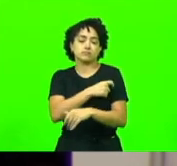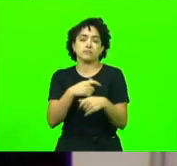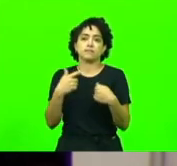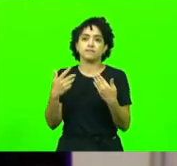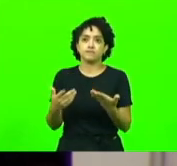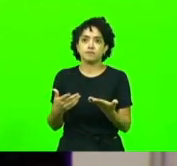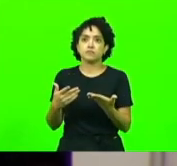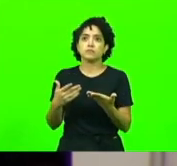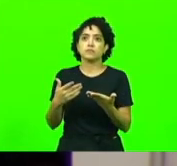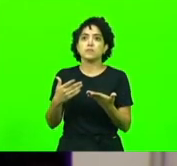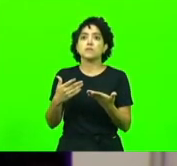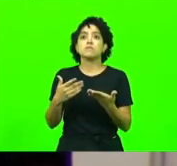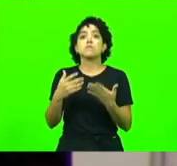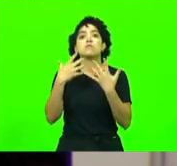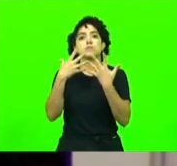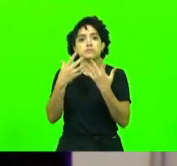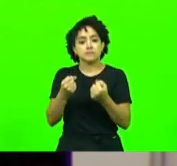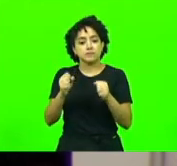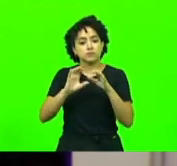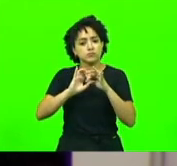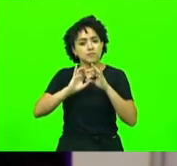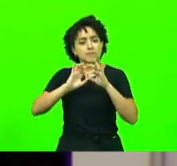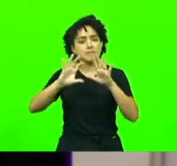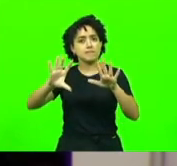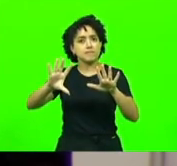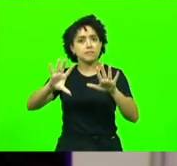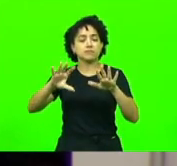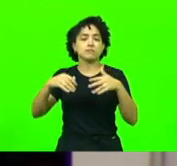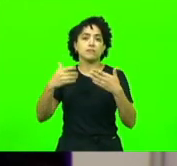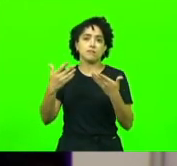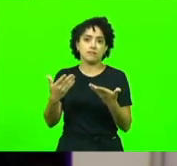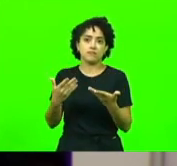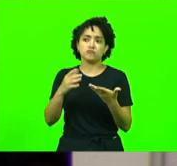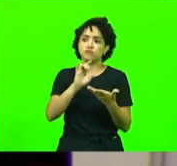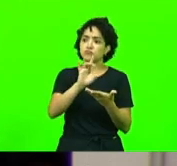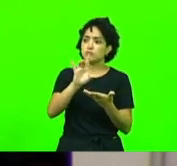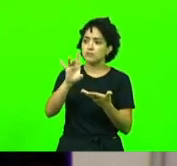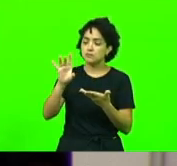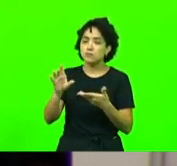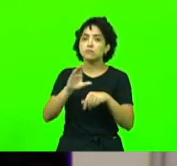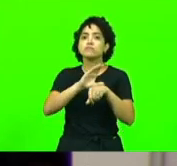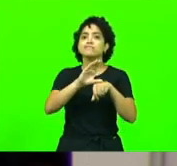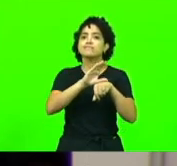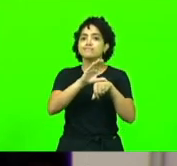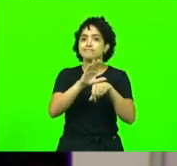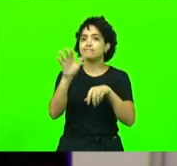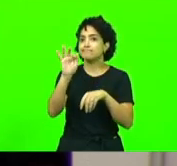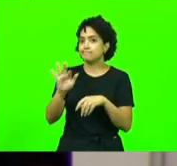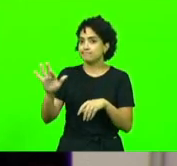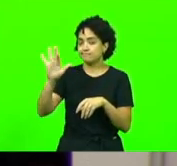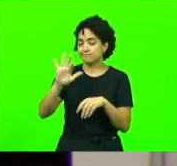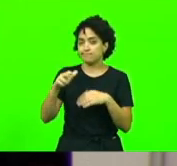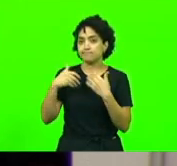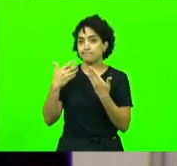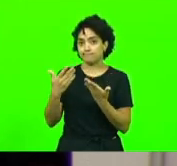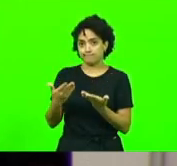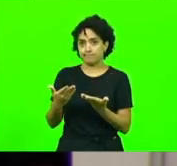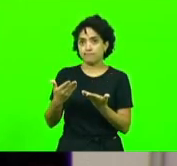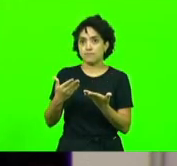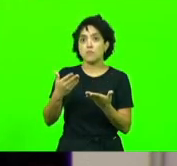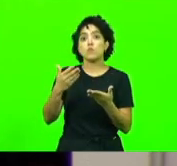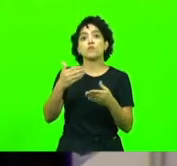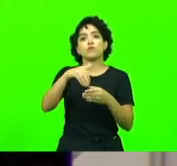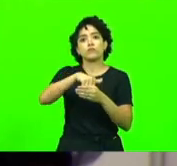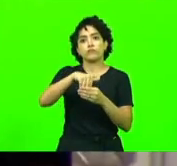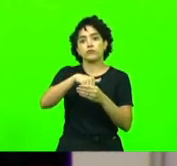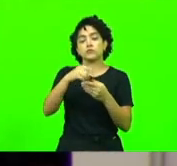favor da liberdade do indivíduo esculpida no texto da Constituição Federal, portanto vou votar